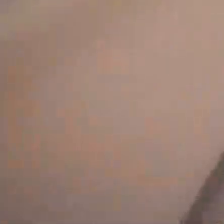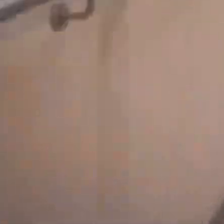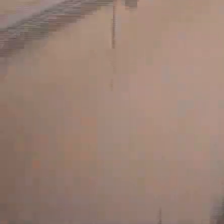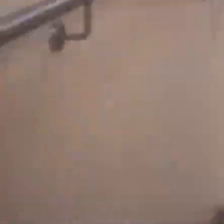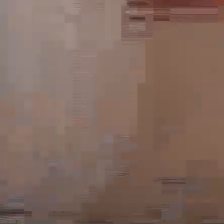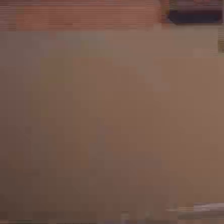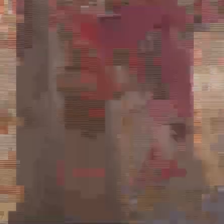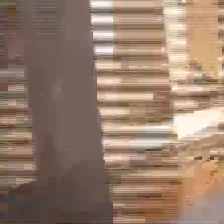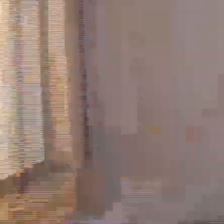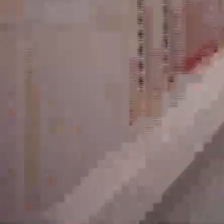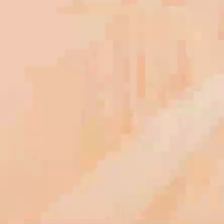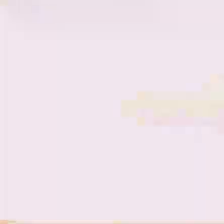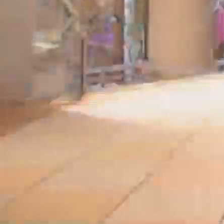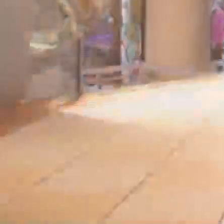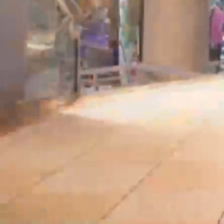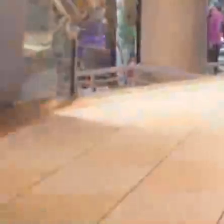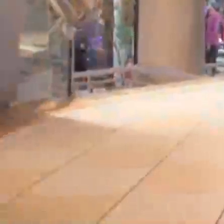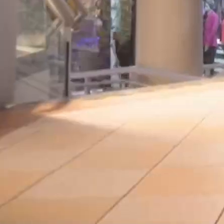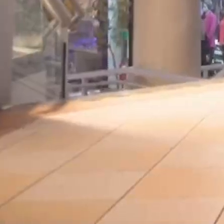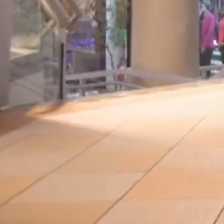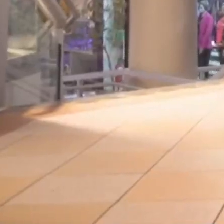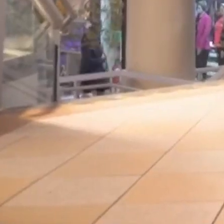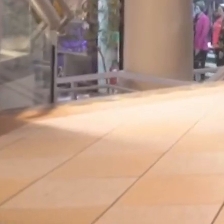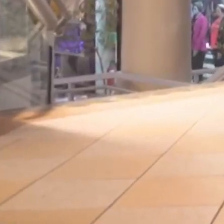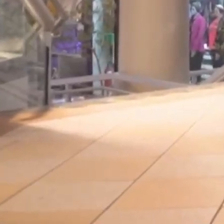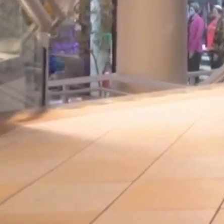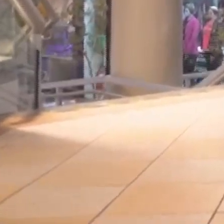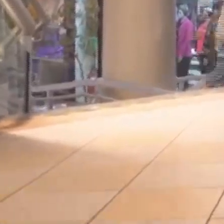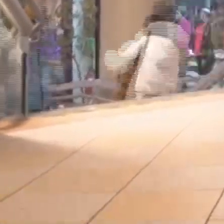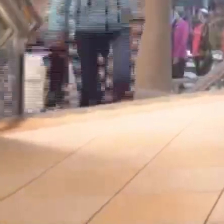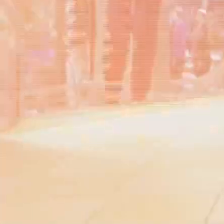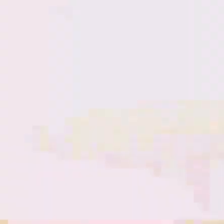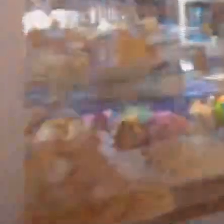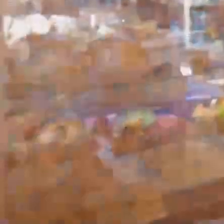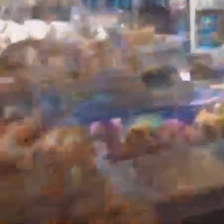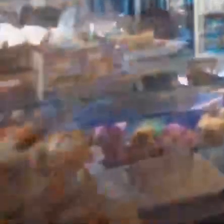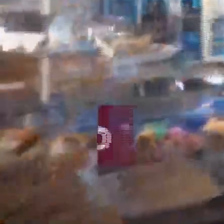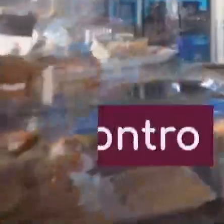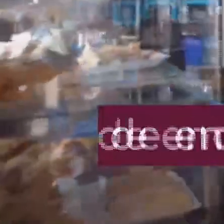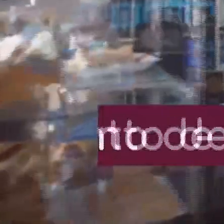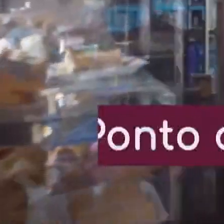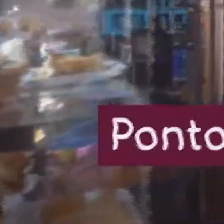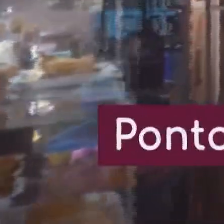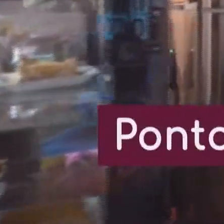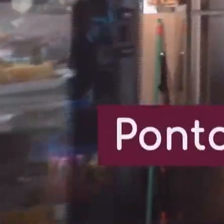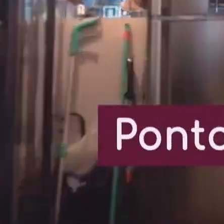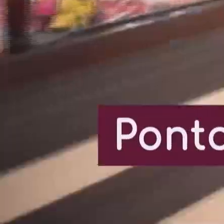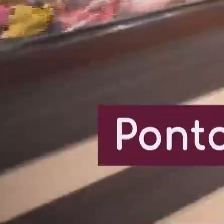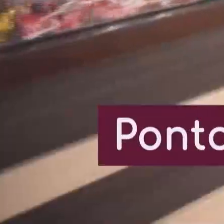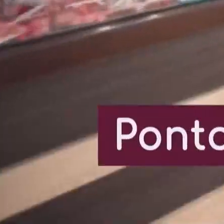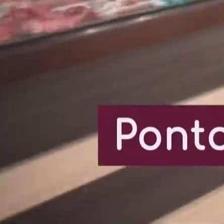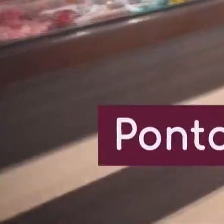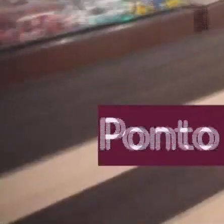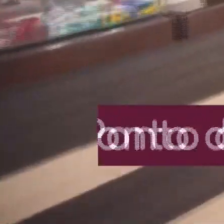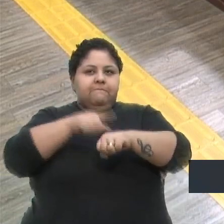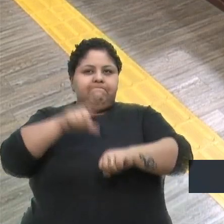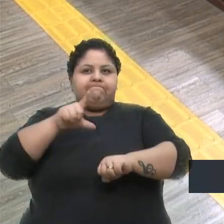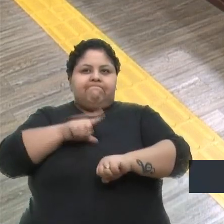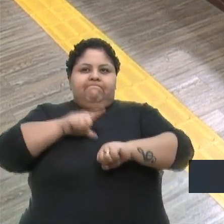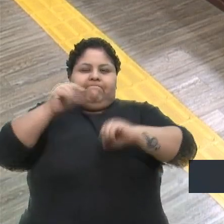cidades, cidades grandes inclusive, onde a região central é completamente abandonada. Mas o